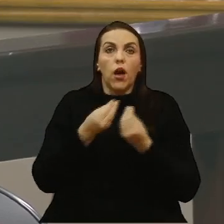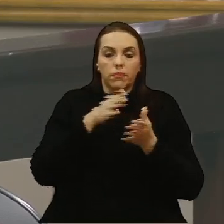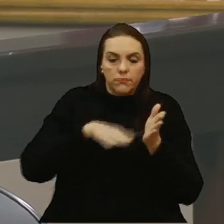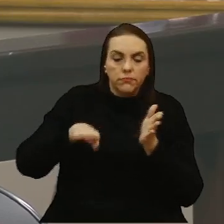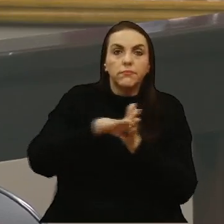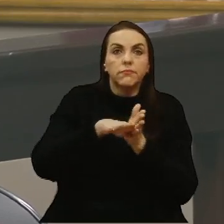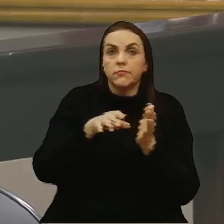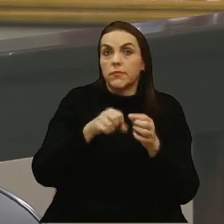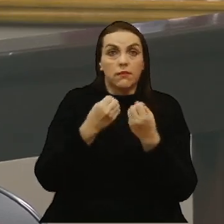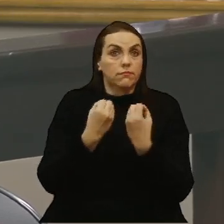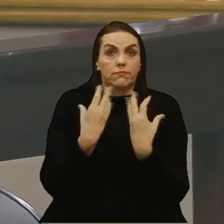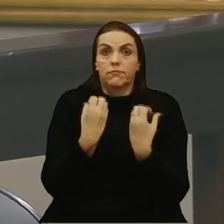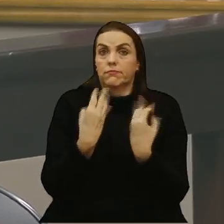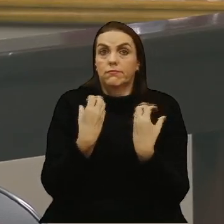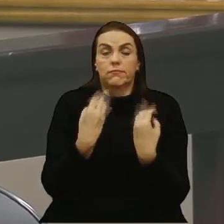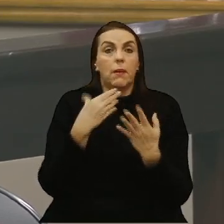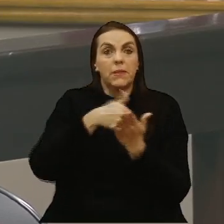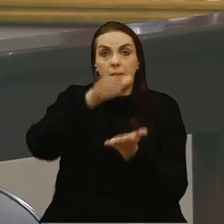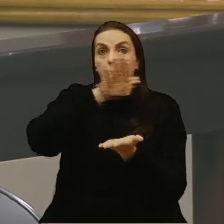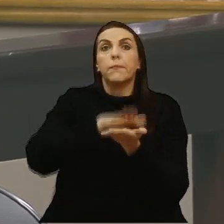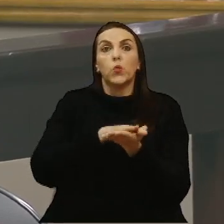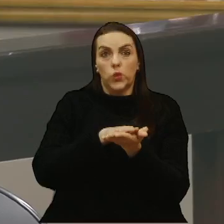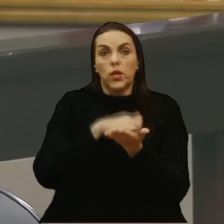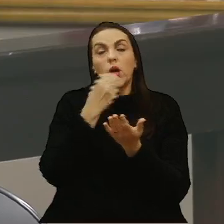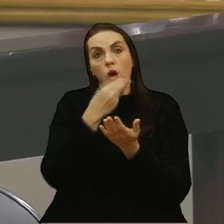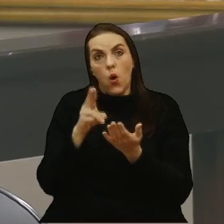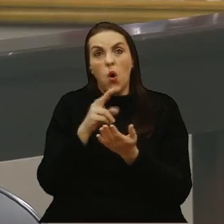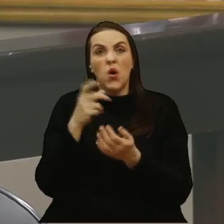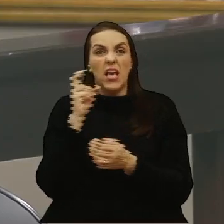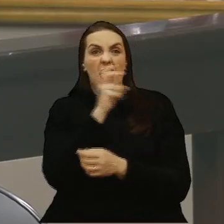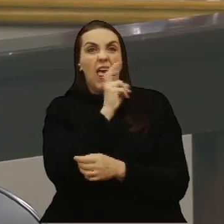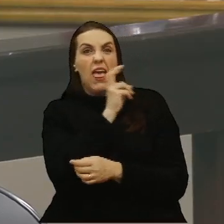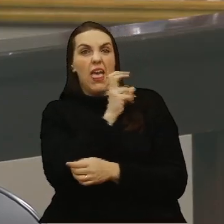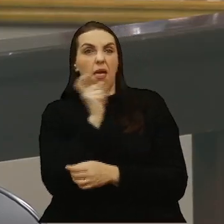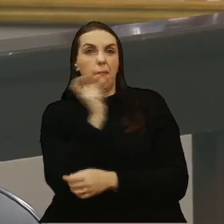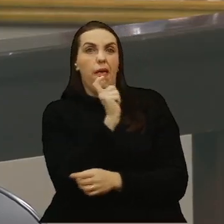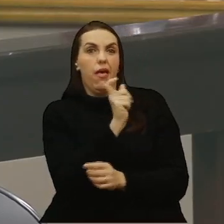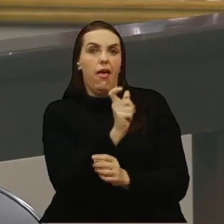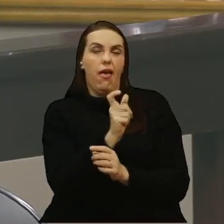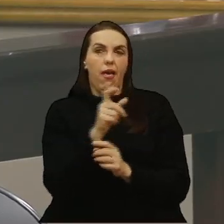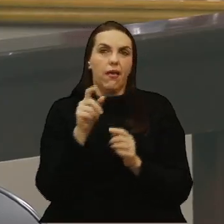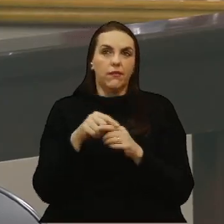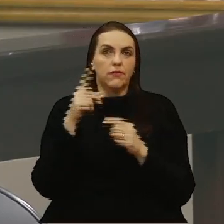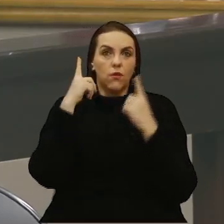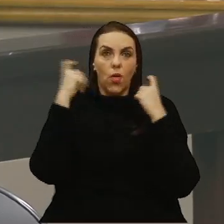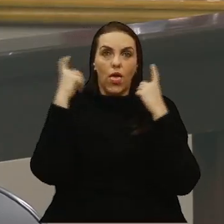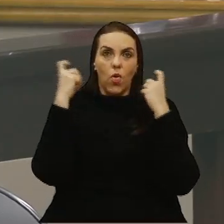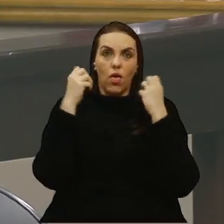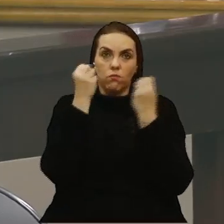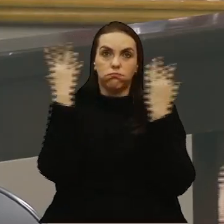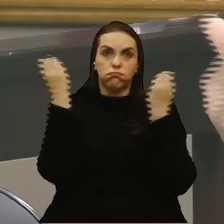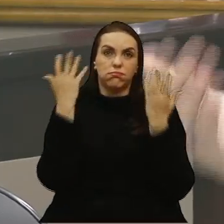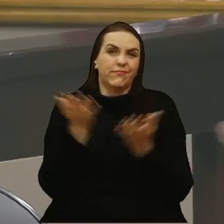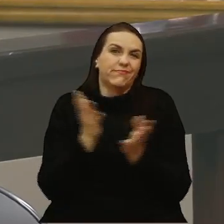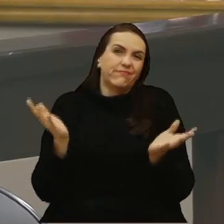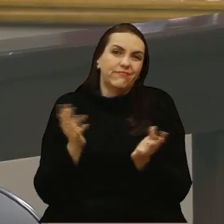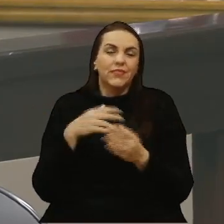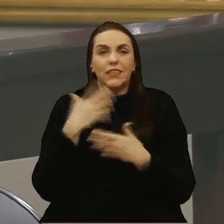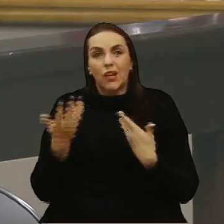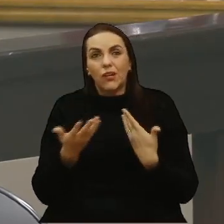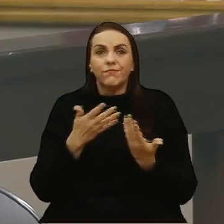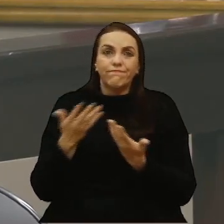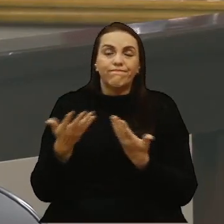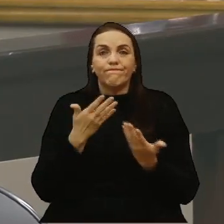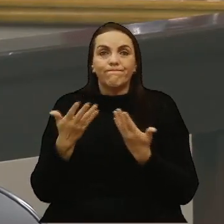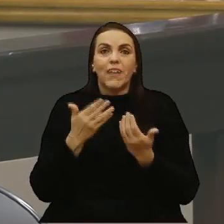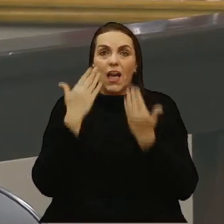eles ligam o pisca-alerta, mas são autuados. Ou levam um xingão ali, o pessoal liga a sirene e tal, como foi o caso de ontem. Então, tentar avaliar